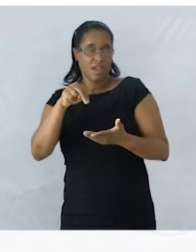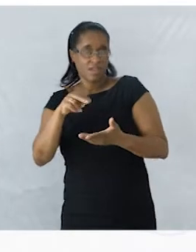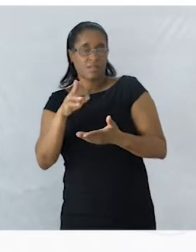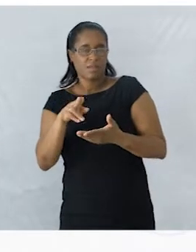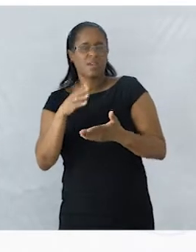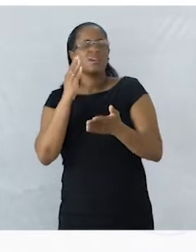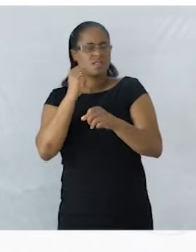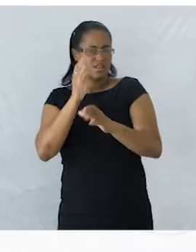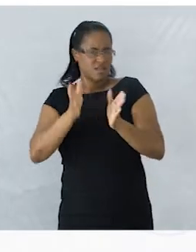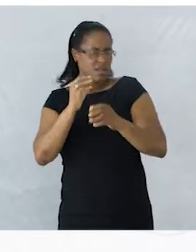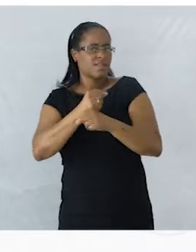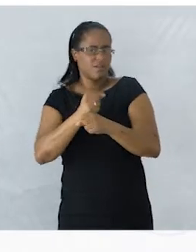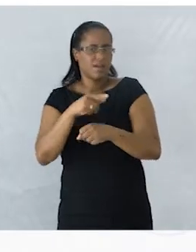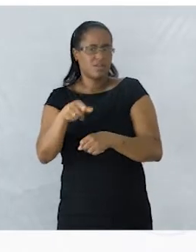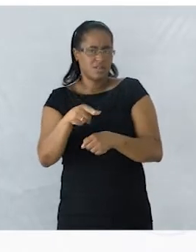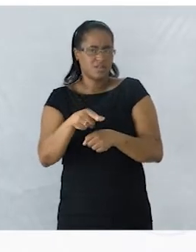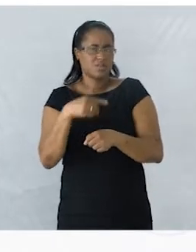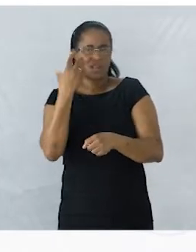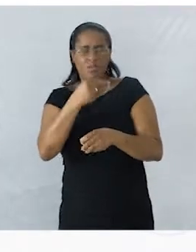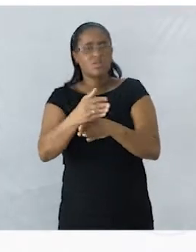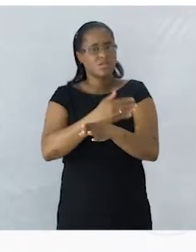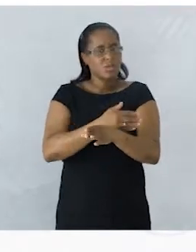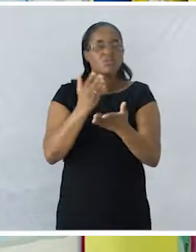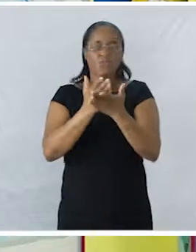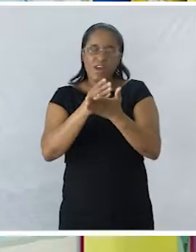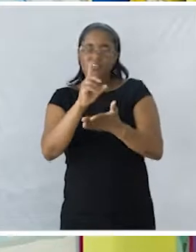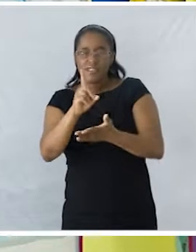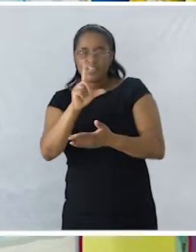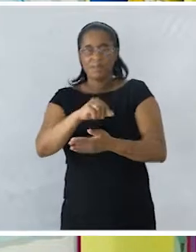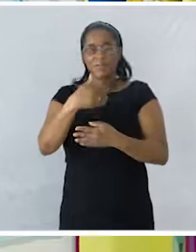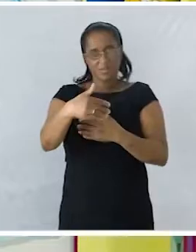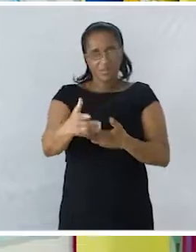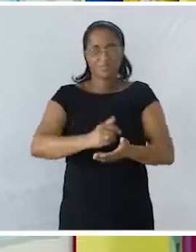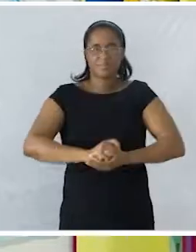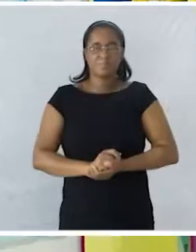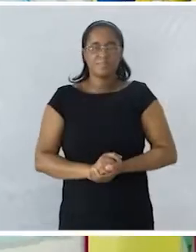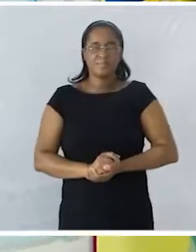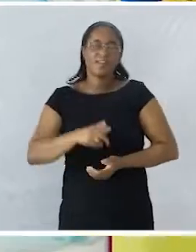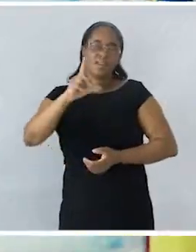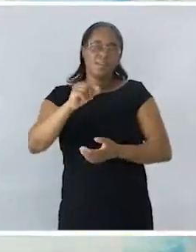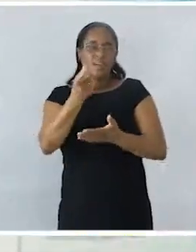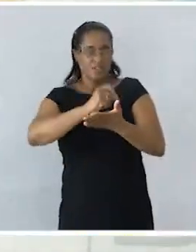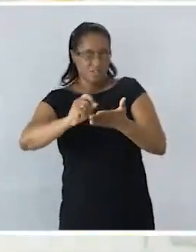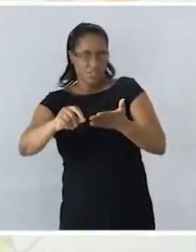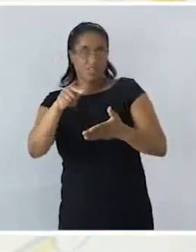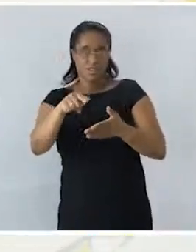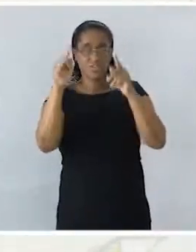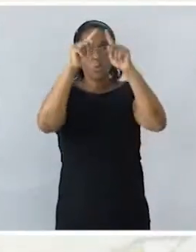nas aulas anteriores, na sexta classe e assim por diante. Então, vamos escrever aqui no quadro,